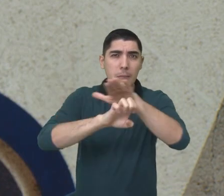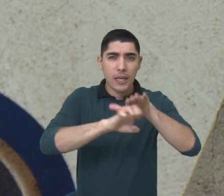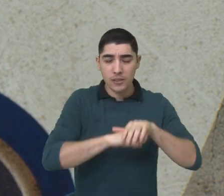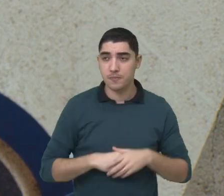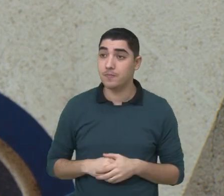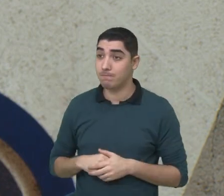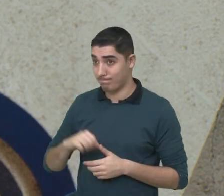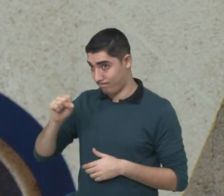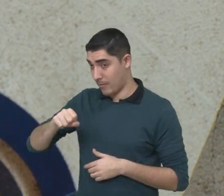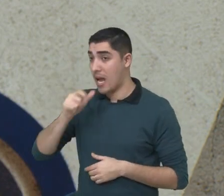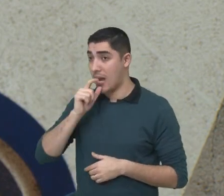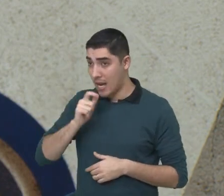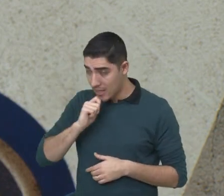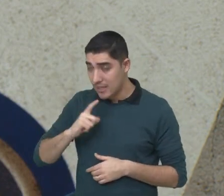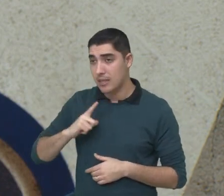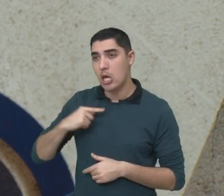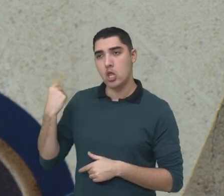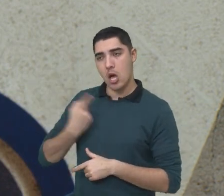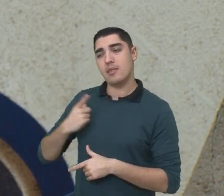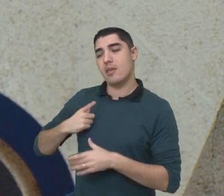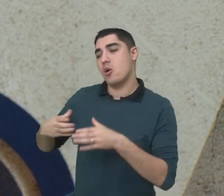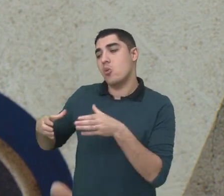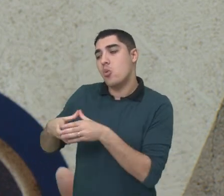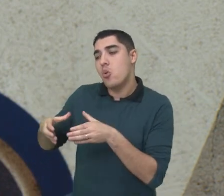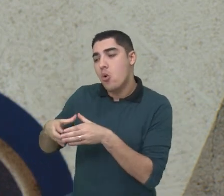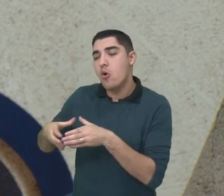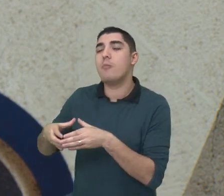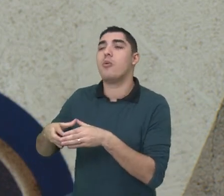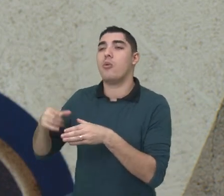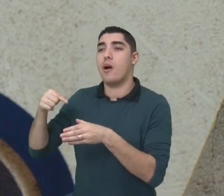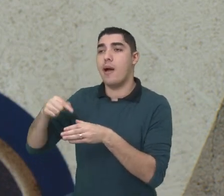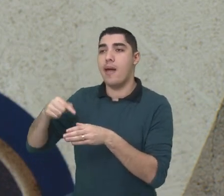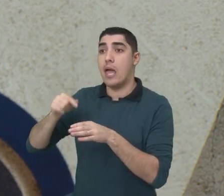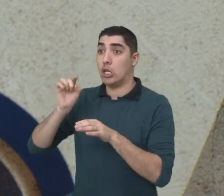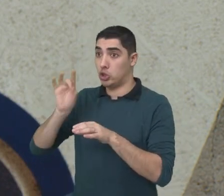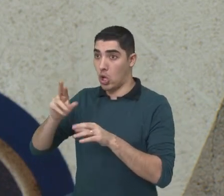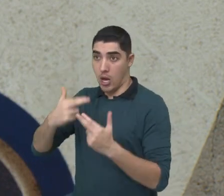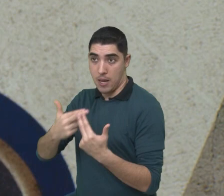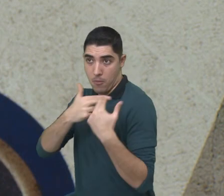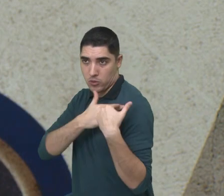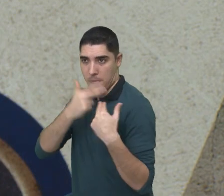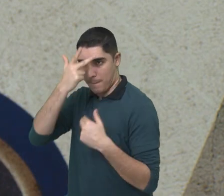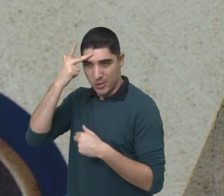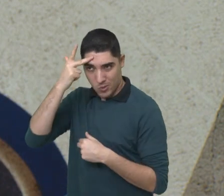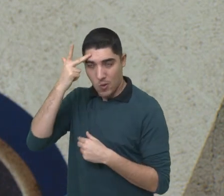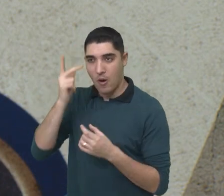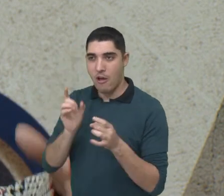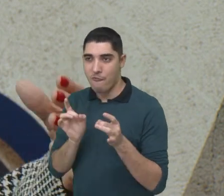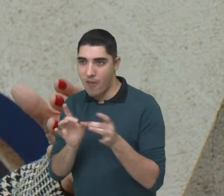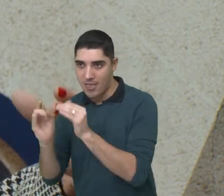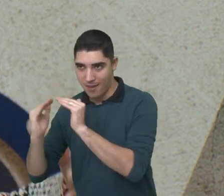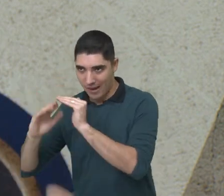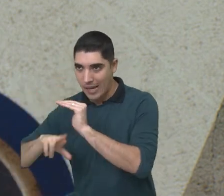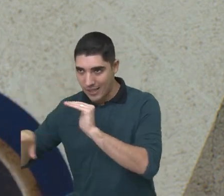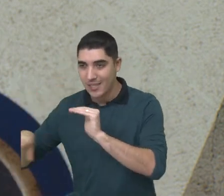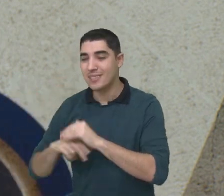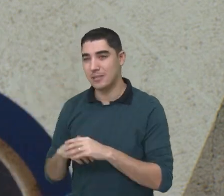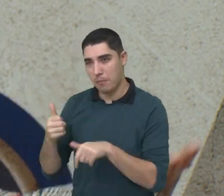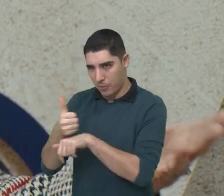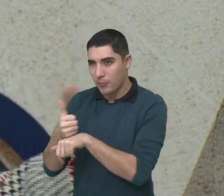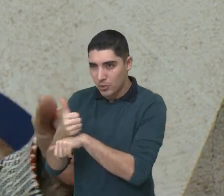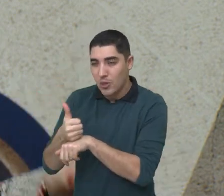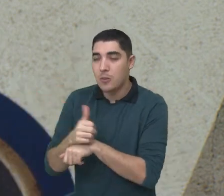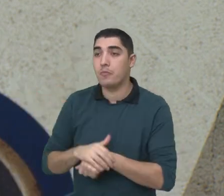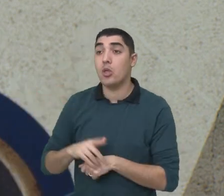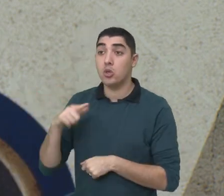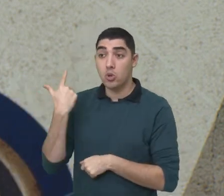da gente hoje ter um grupo de trabalho de corretores de imóveis, que nós fazemos até o